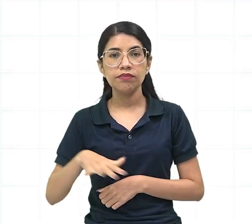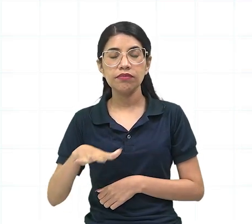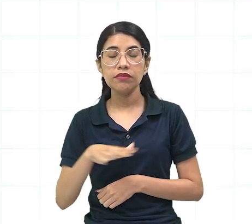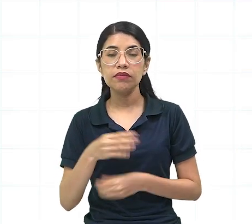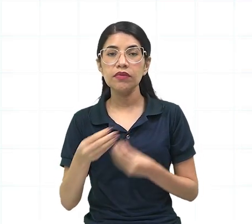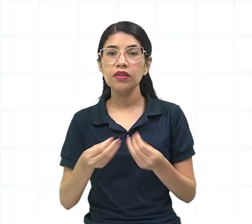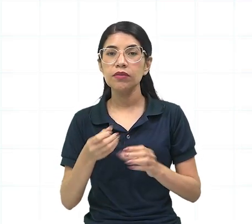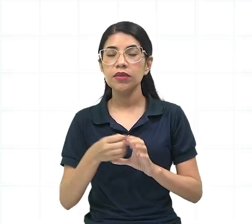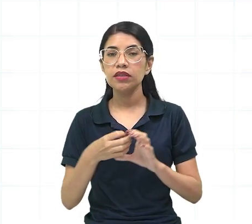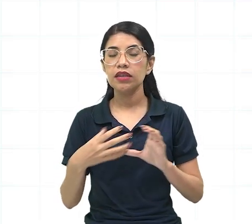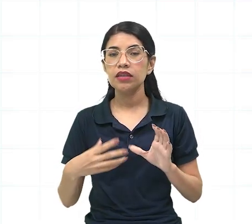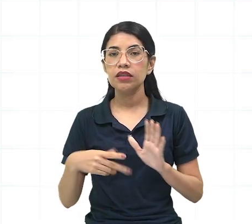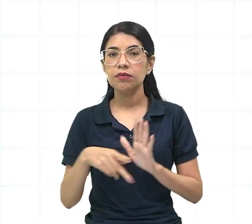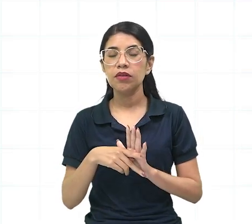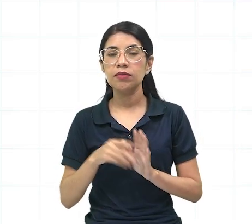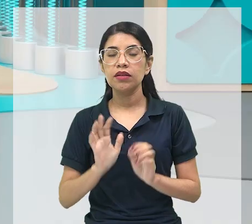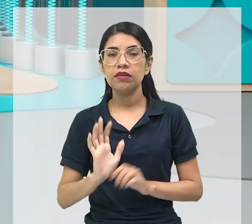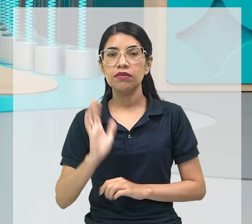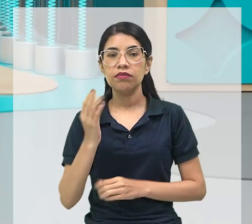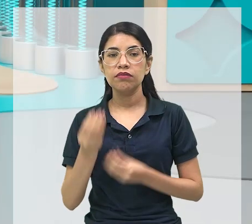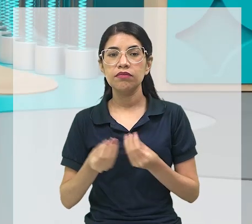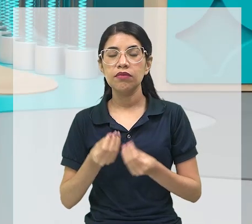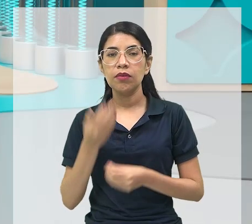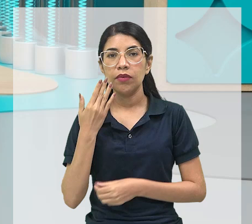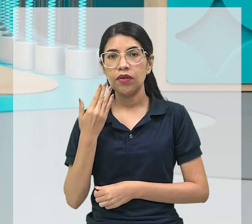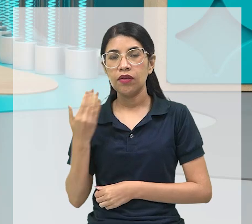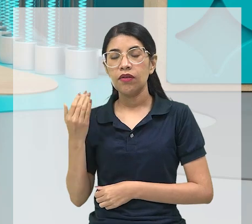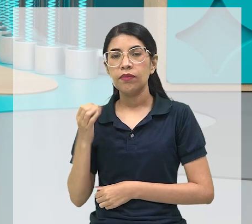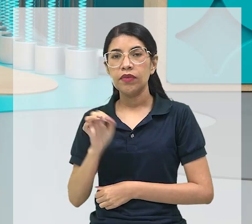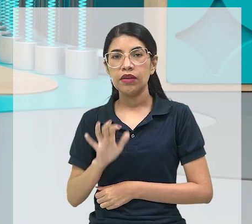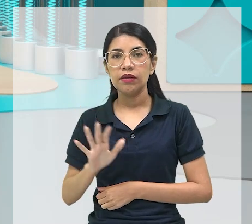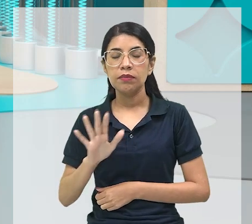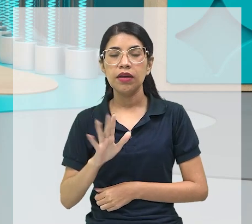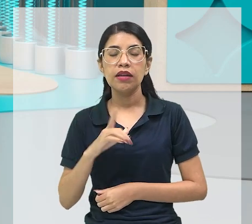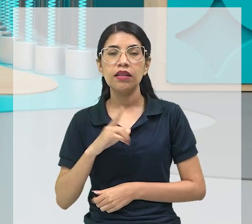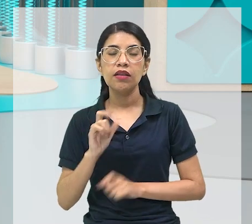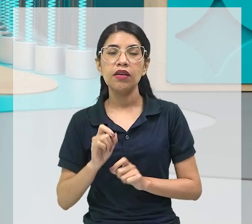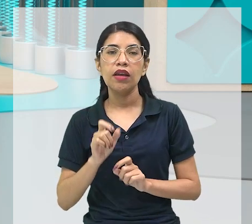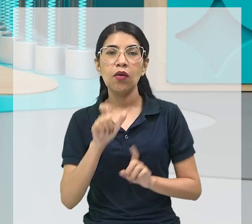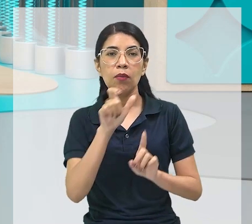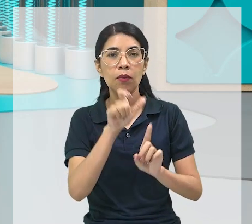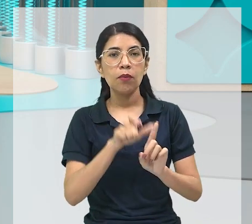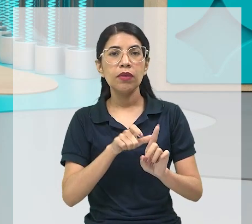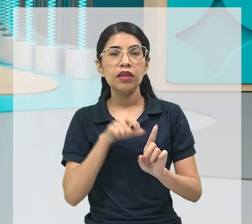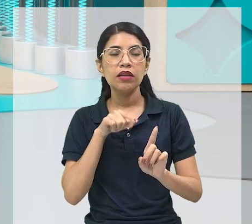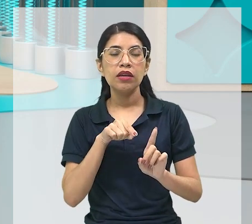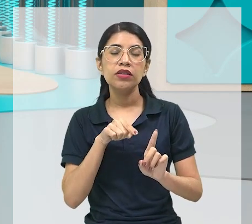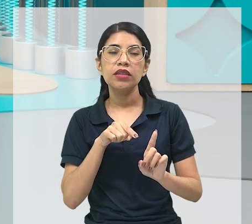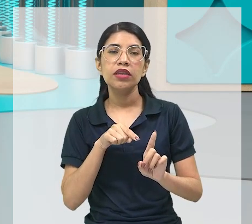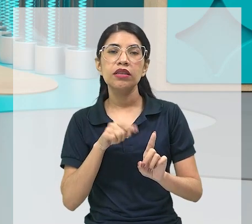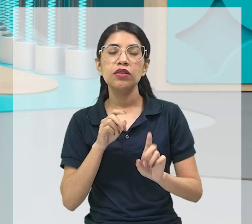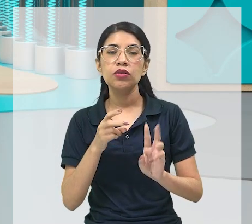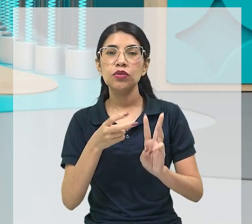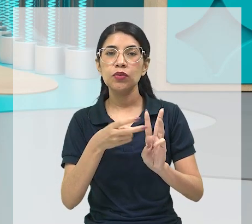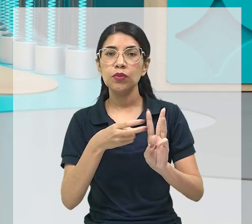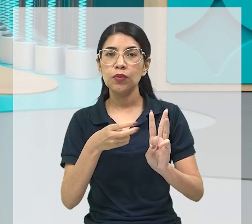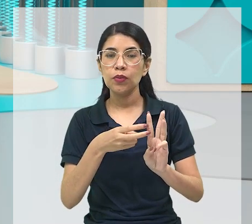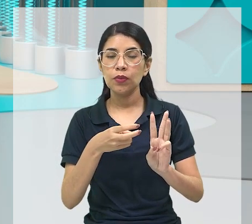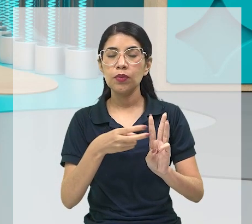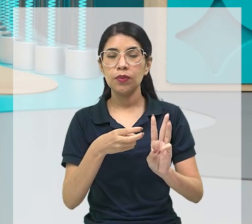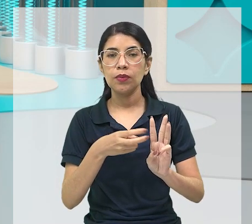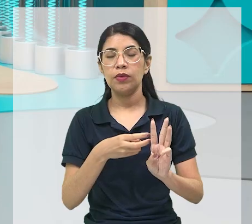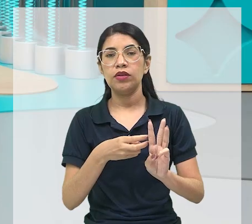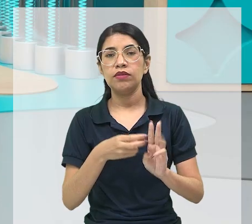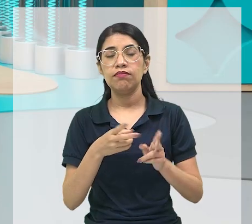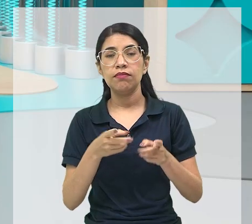as caracterizações são feitas, certo? Olha só, a gente tem aqui uma caracterização de um indígena,